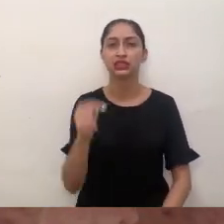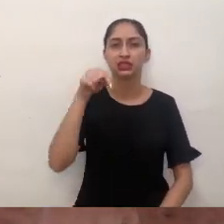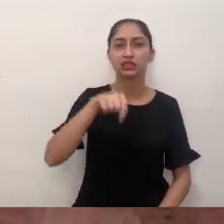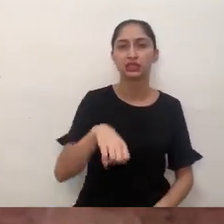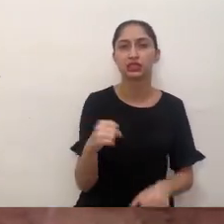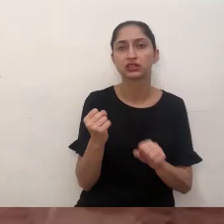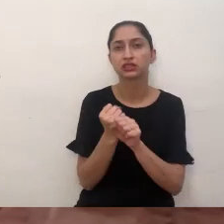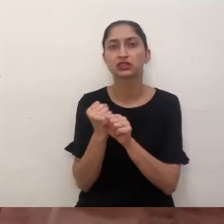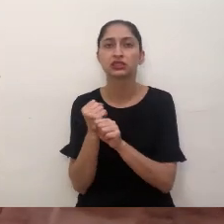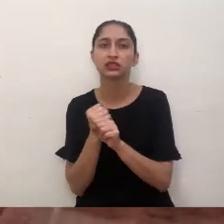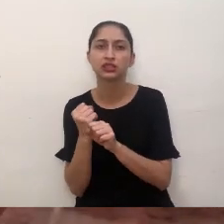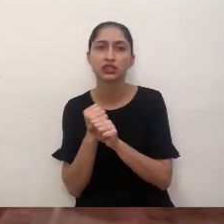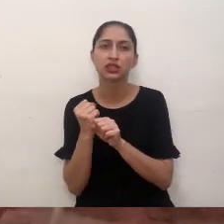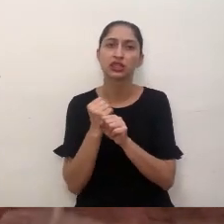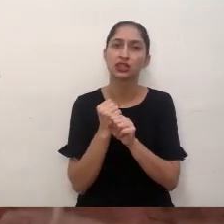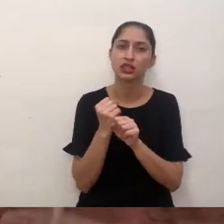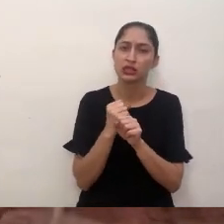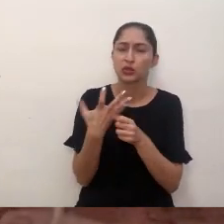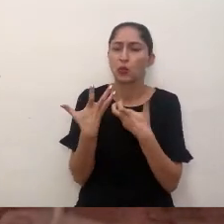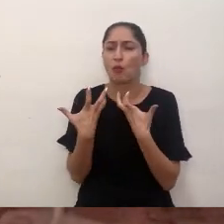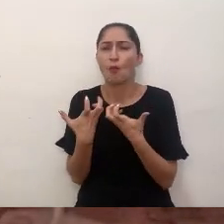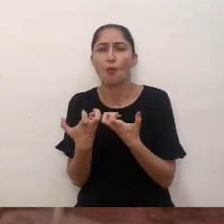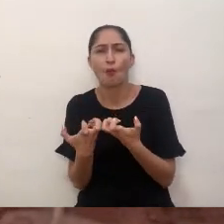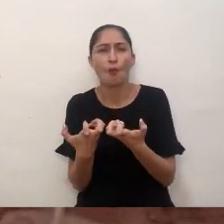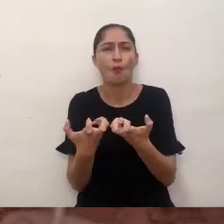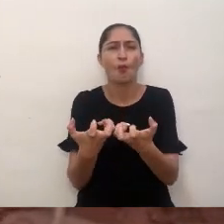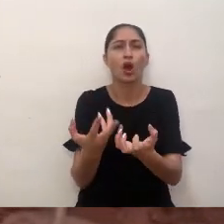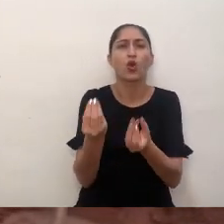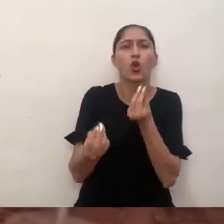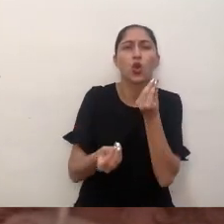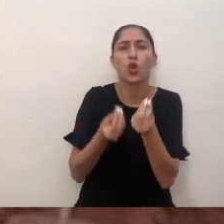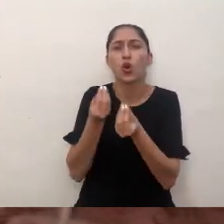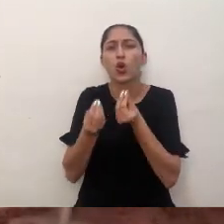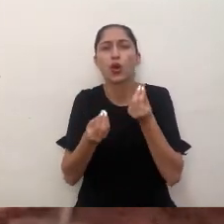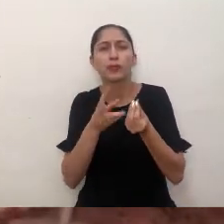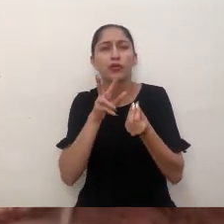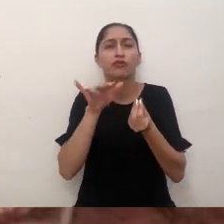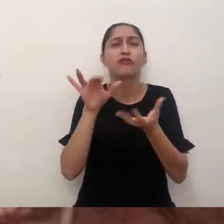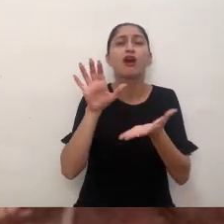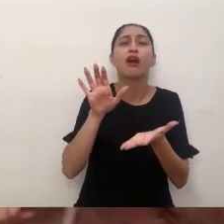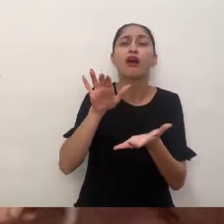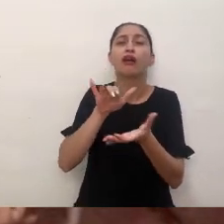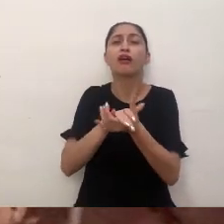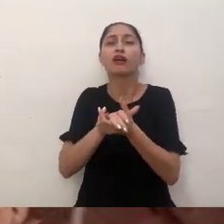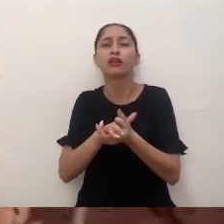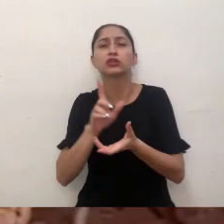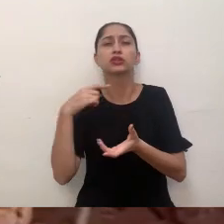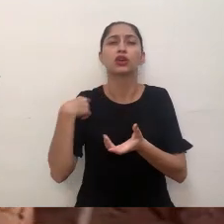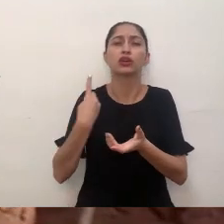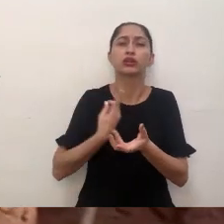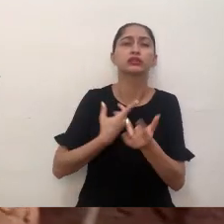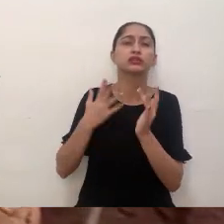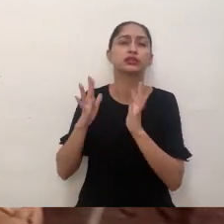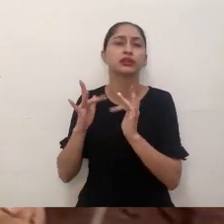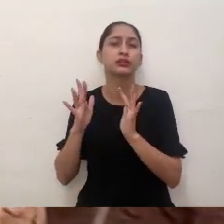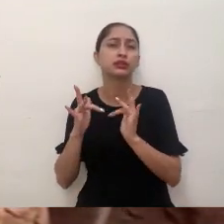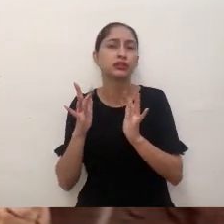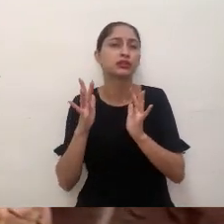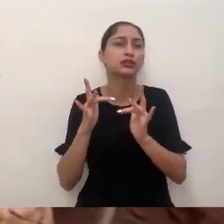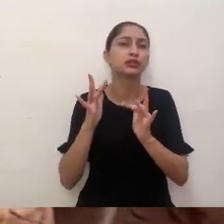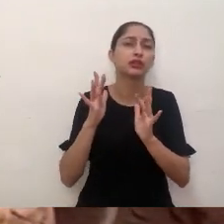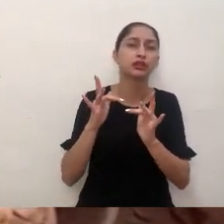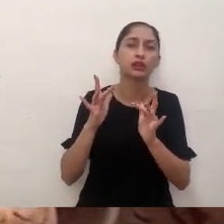como é que nós vamos casar? Nós vai namorando até o ano